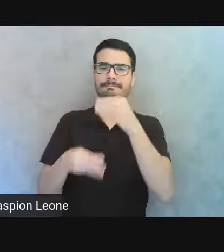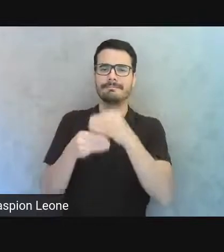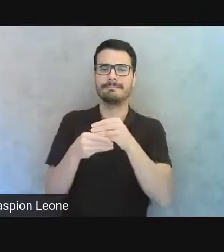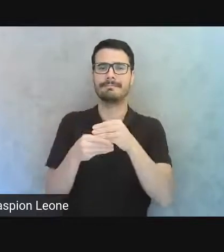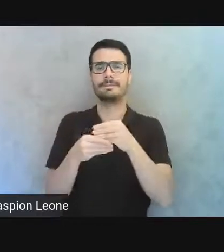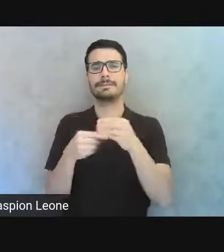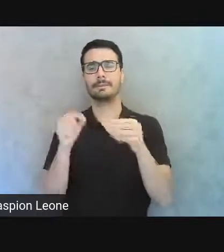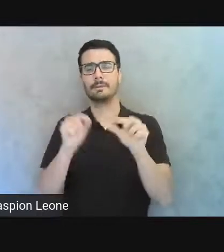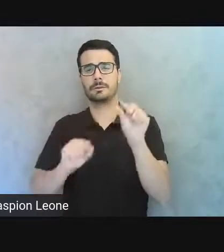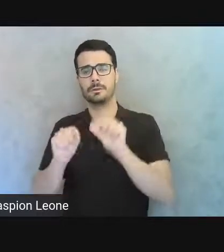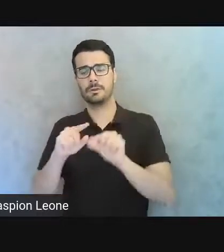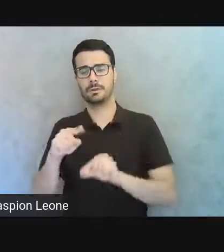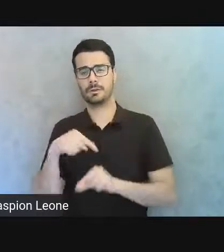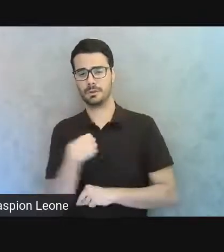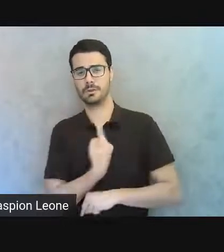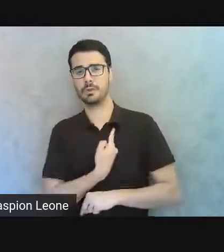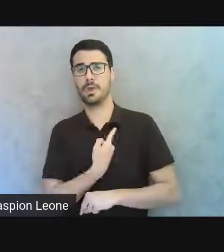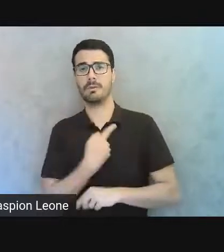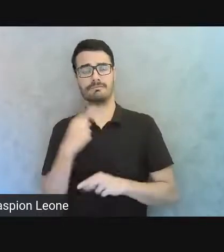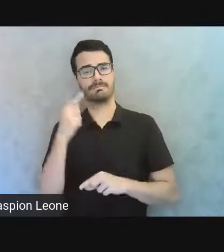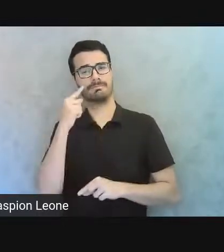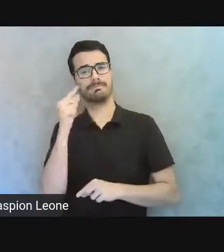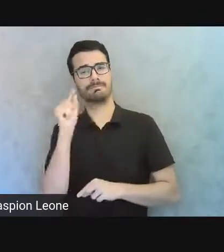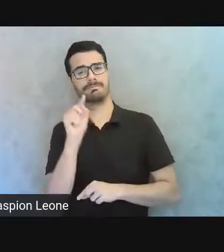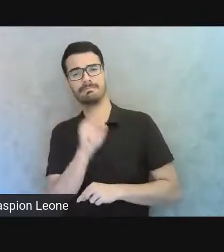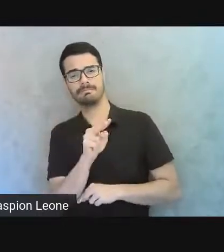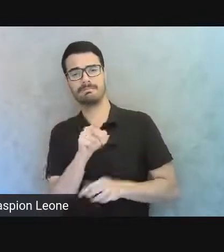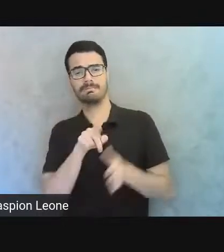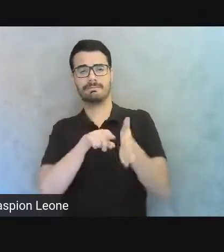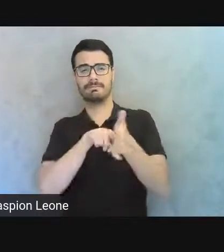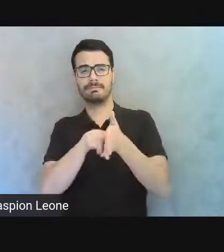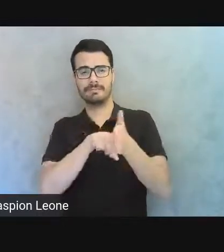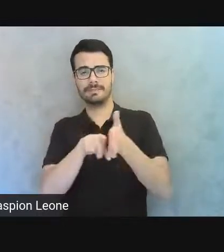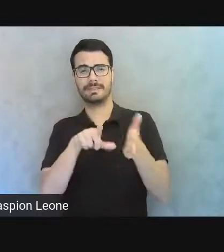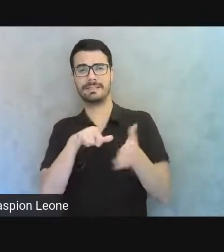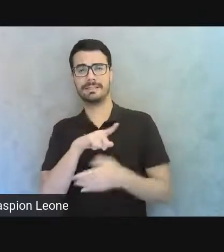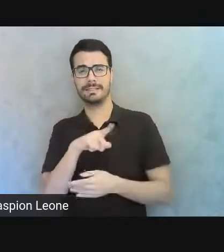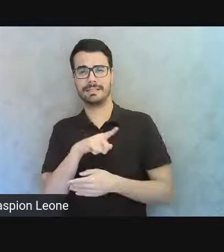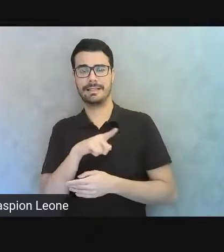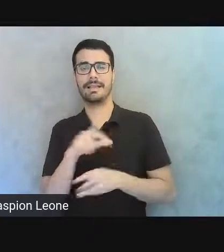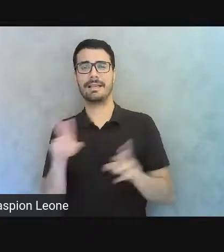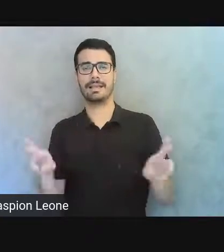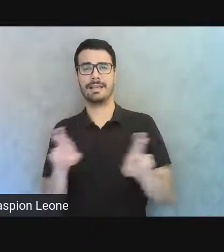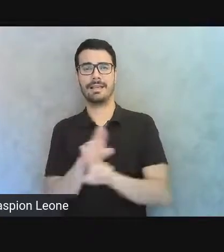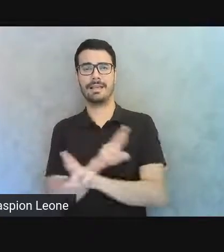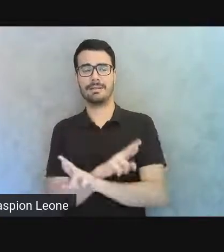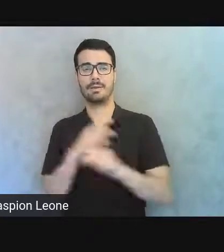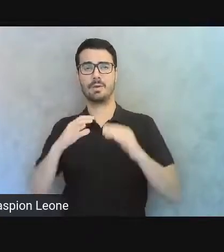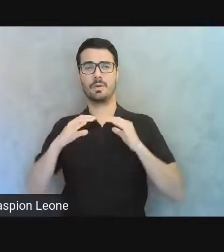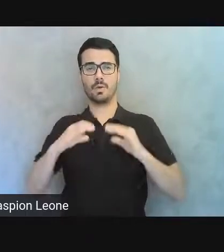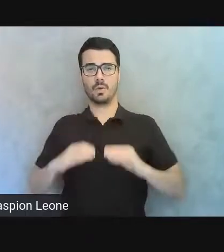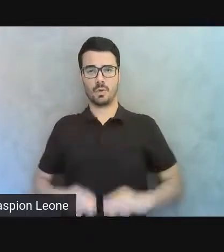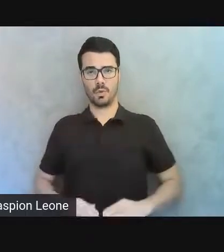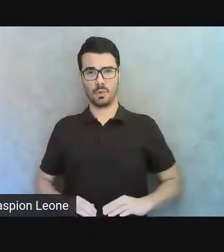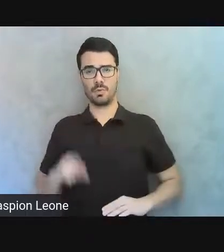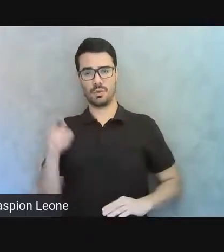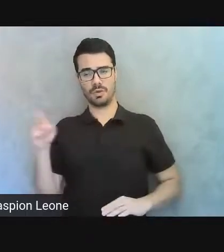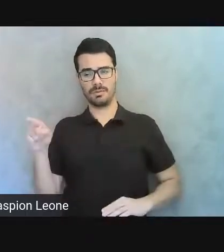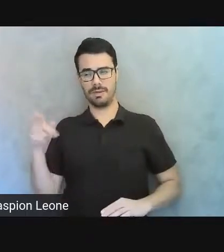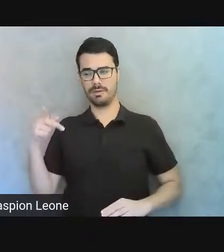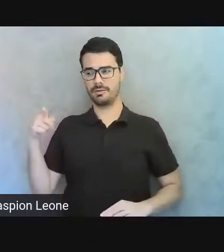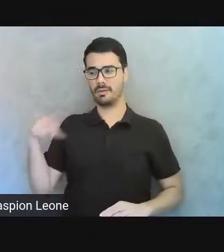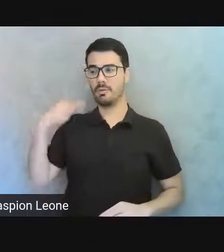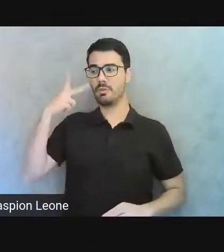gente observa nessa pesquisa é que havia uma correlação muito grande entre o comportamento parlamentar e o setor